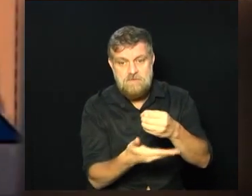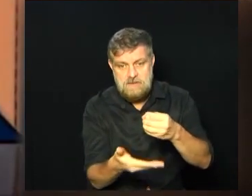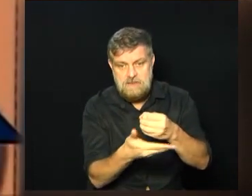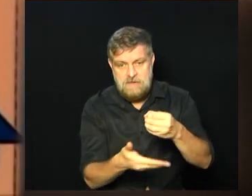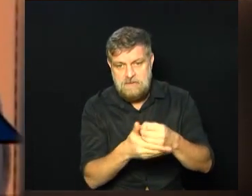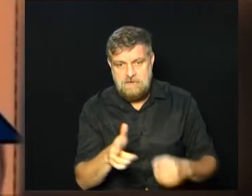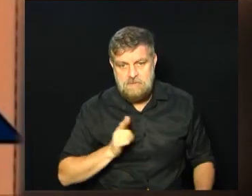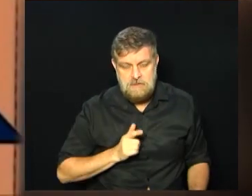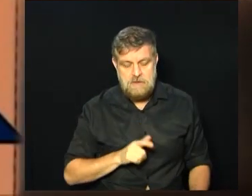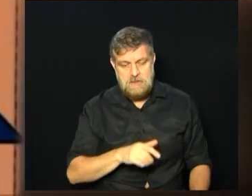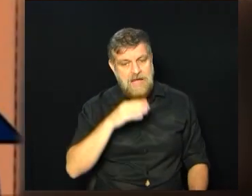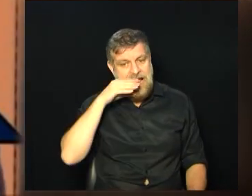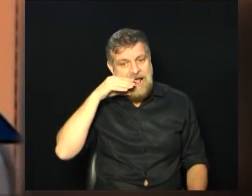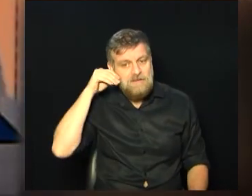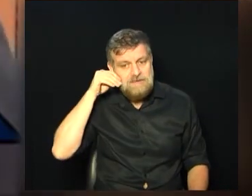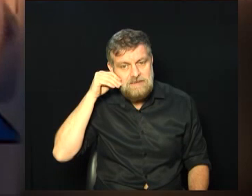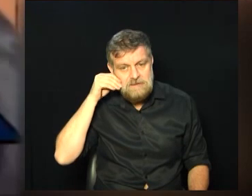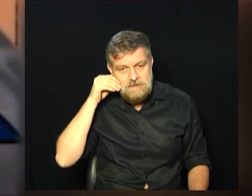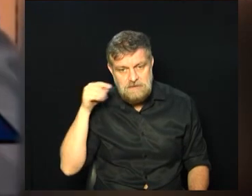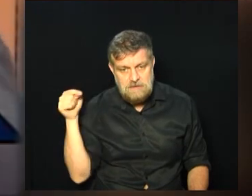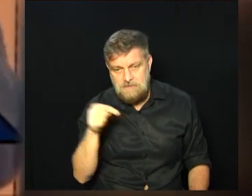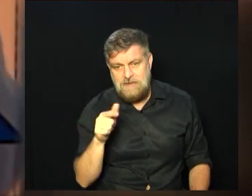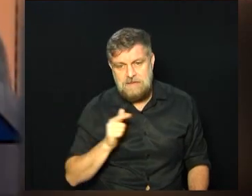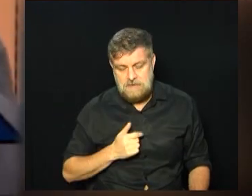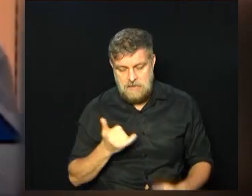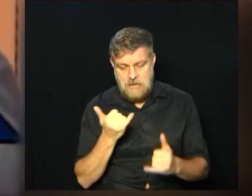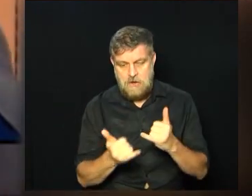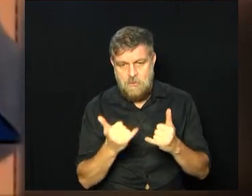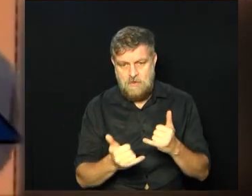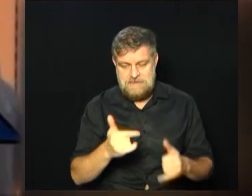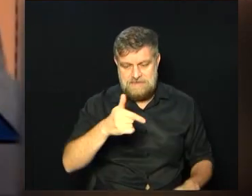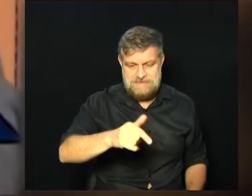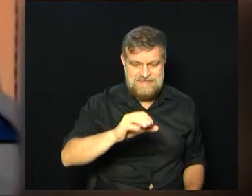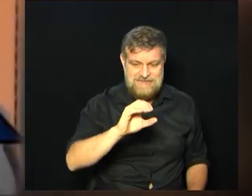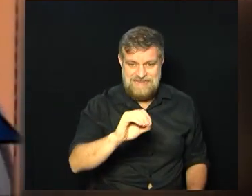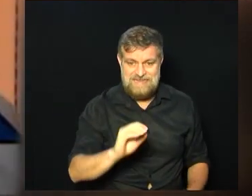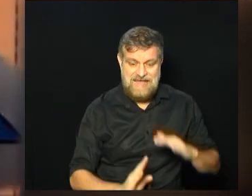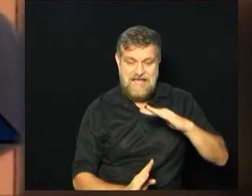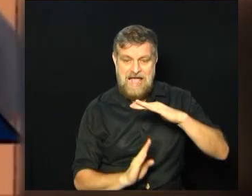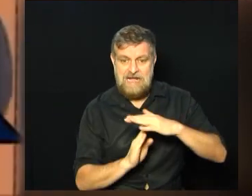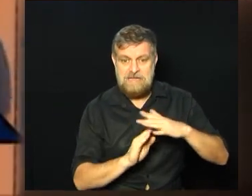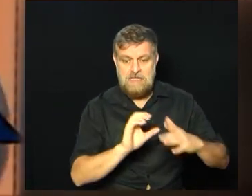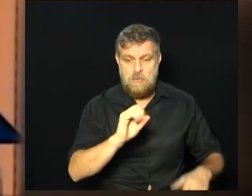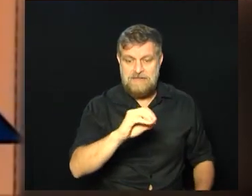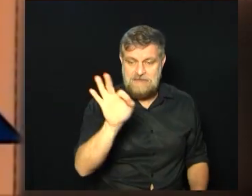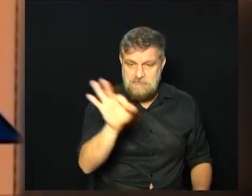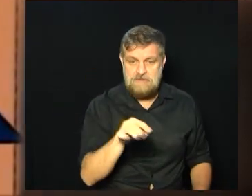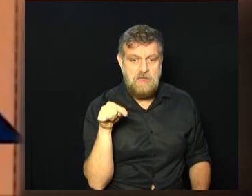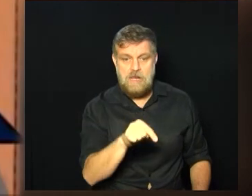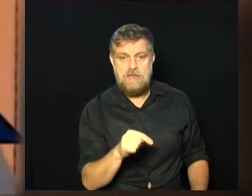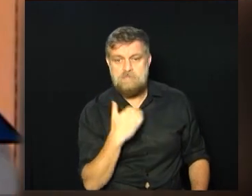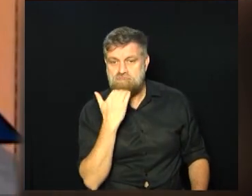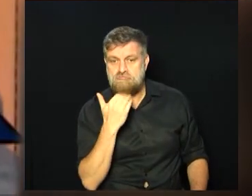o público de adolescentes, compõe quase 70%, 80%, e eles não